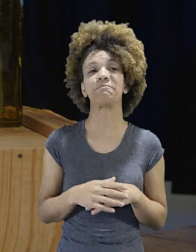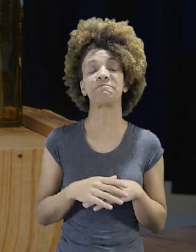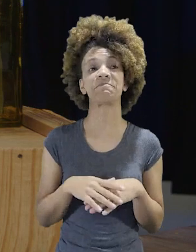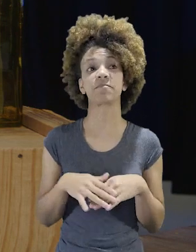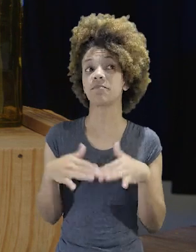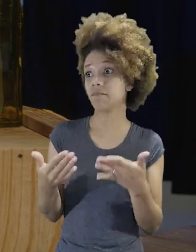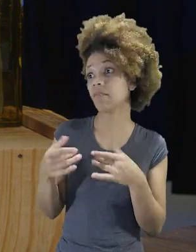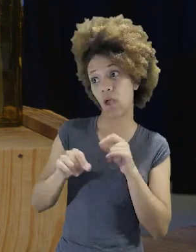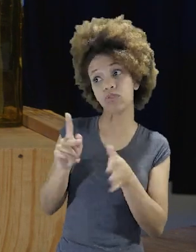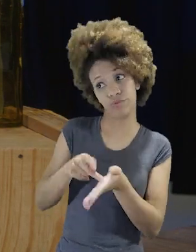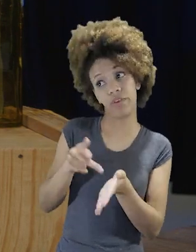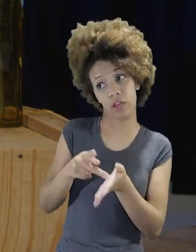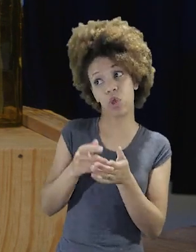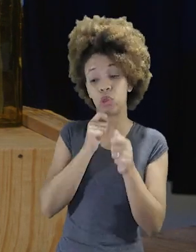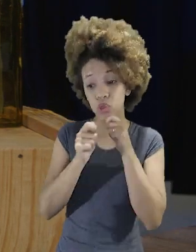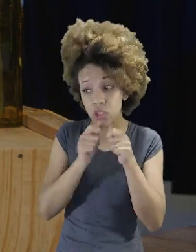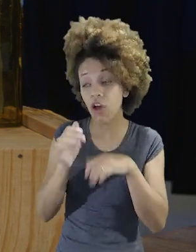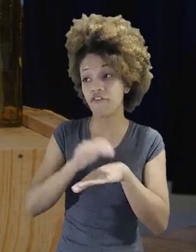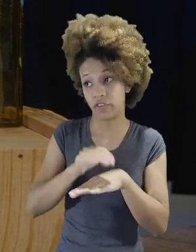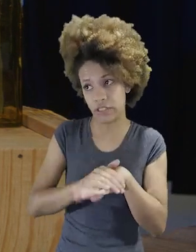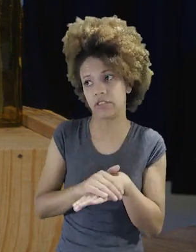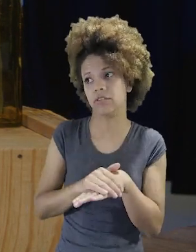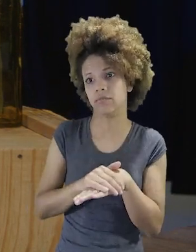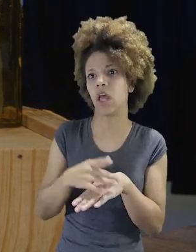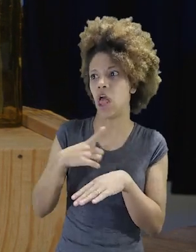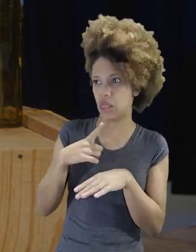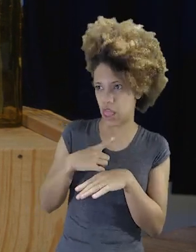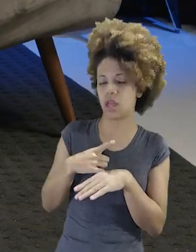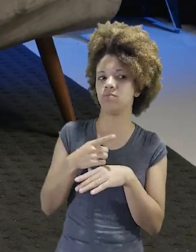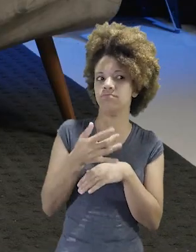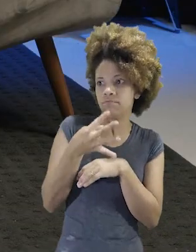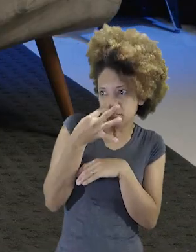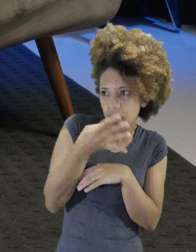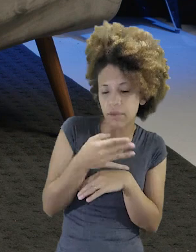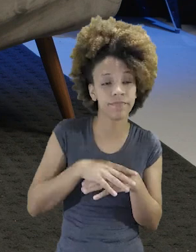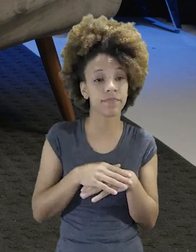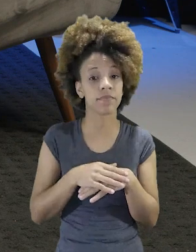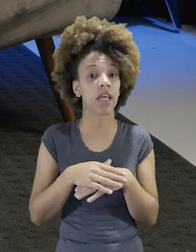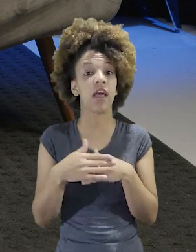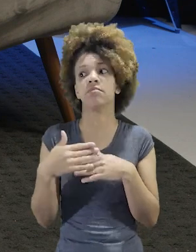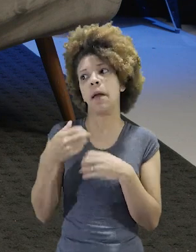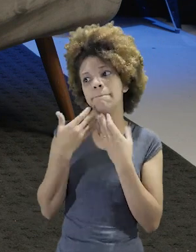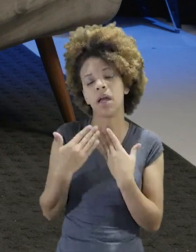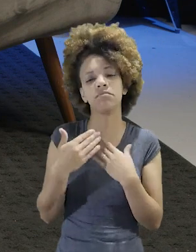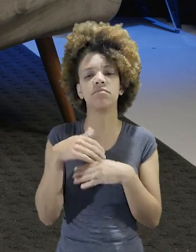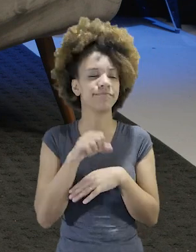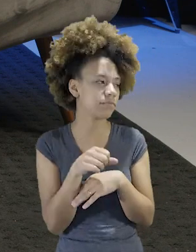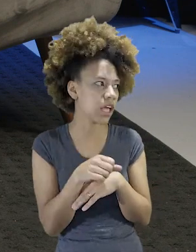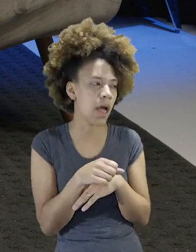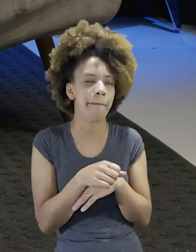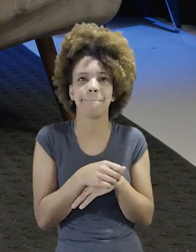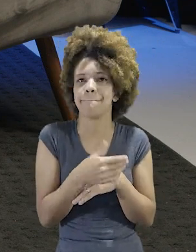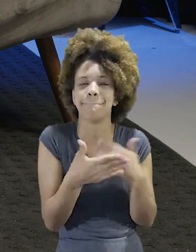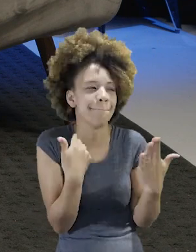é que é realmente o jornalismo eu fiz é eu tenho um grande apreço e a gente vai deixar esse reportar bem eu sei